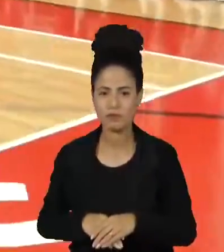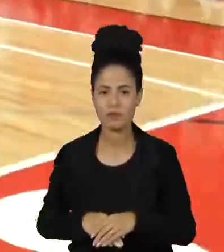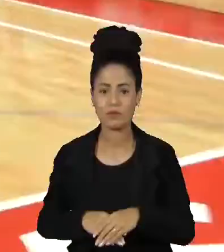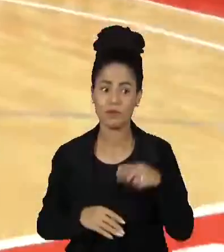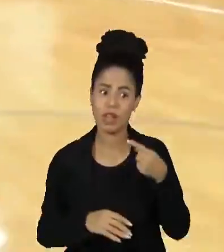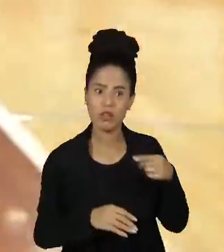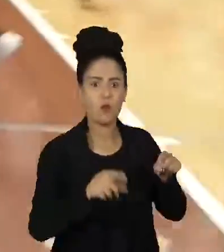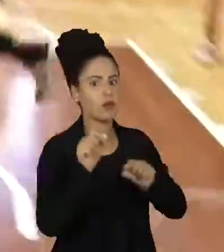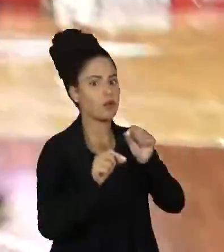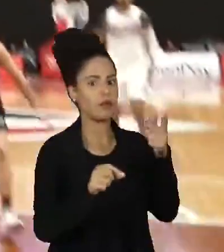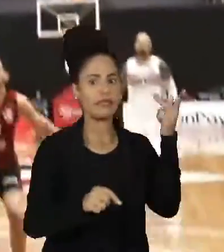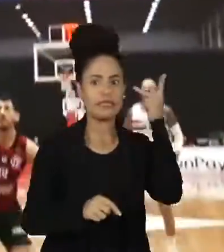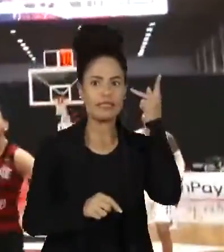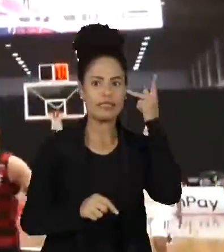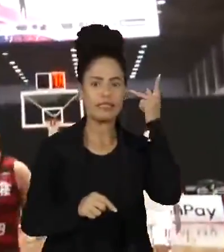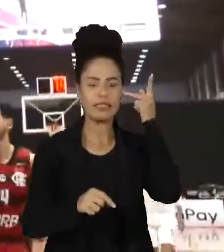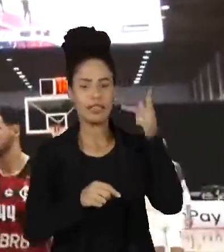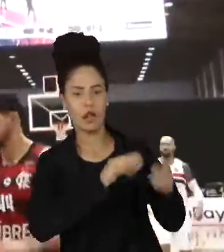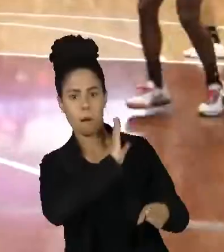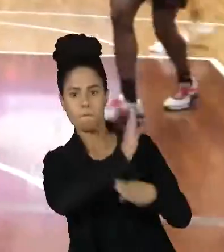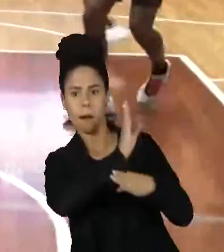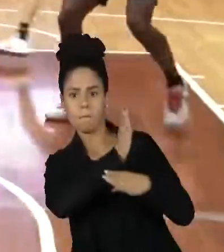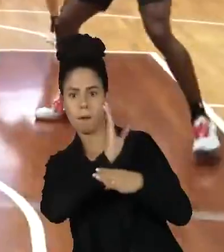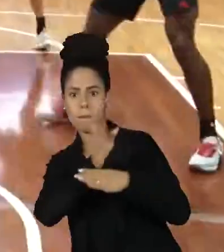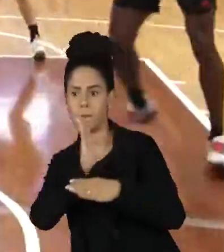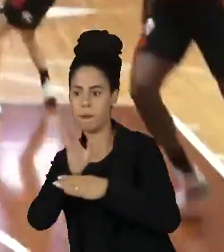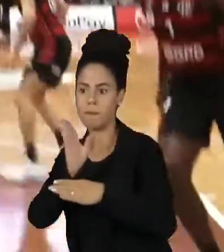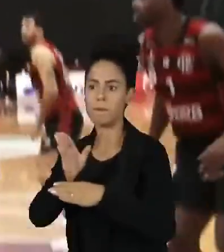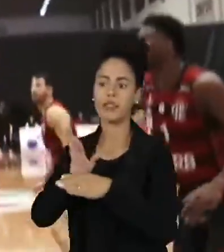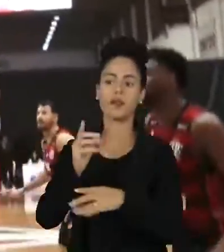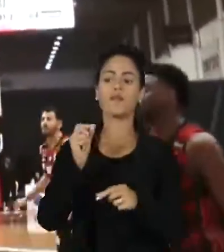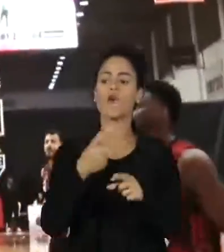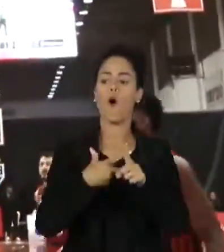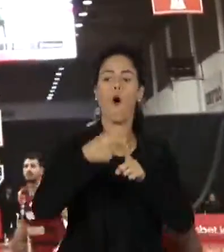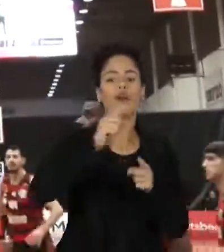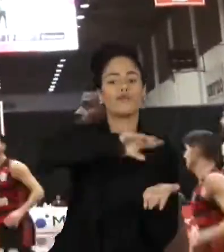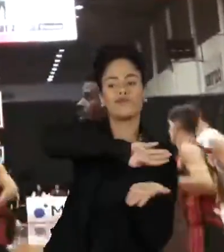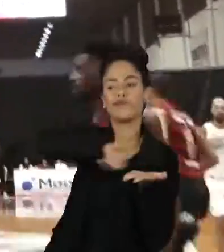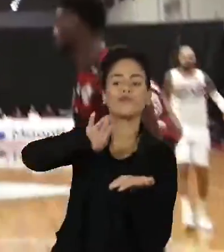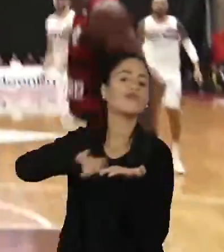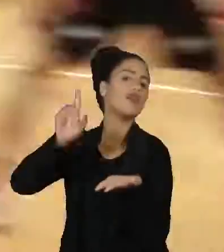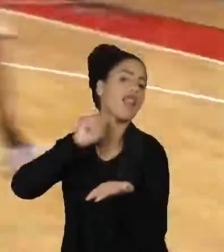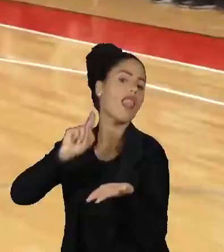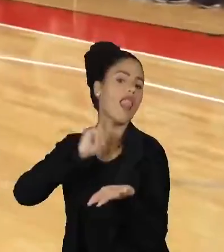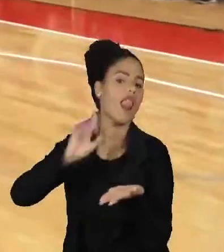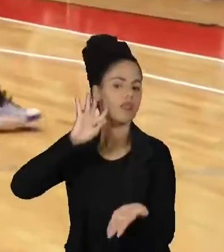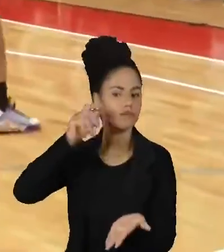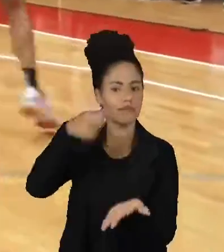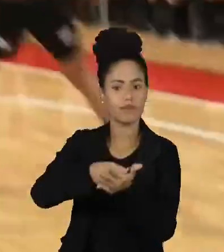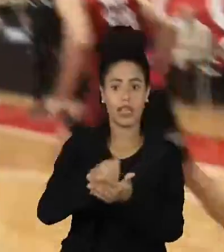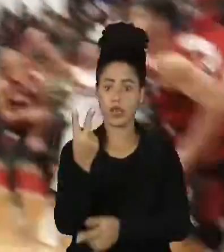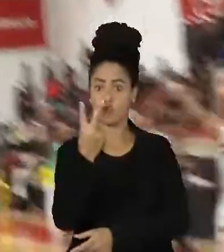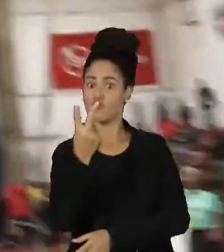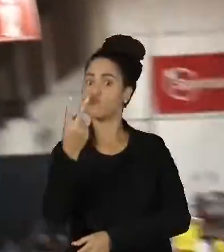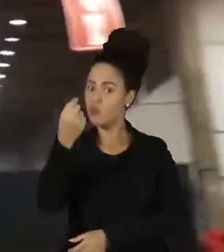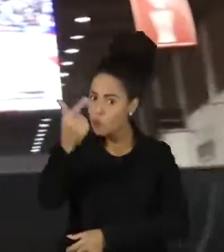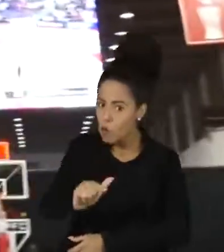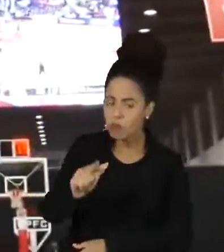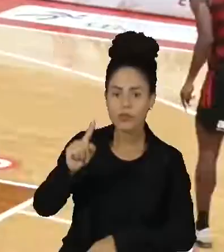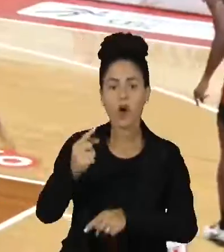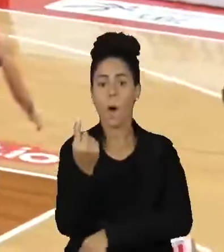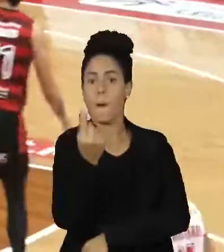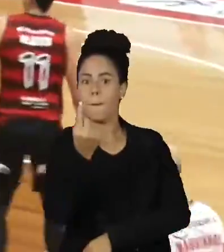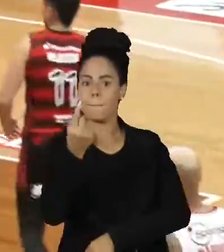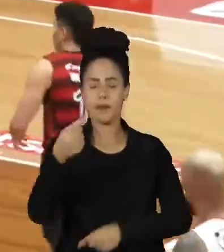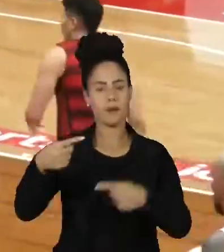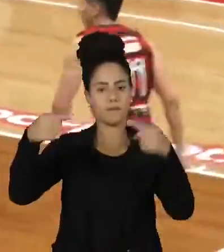Do outro, o São Paulo, que eliminou o favorito Flamengo na semifinal e vai disputar a decisão pela segunda vez. O primeiro jogo